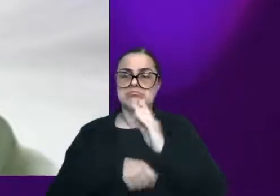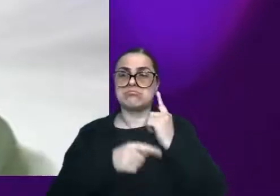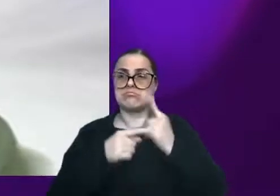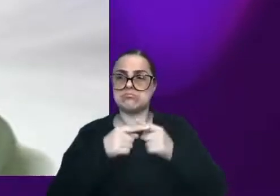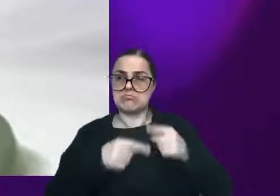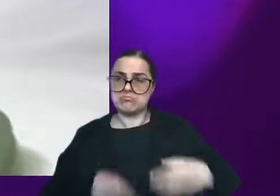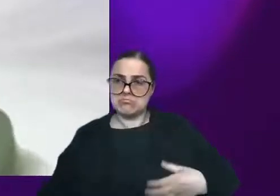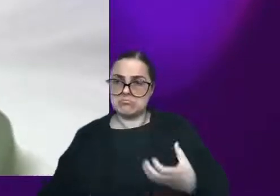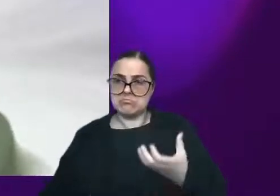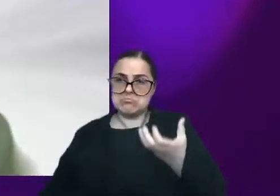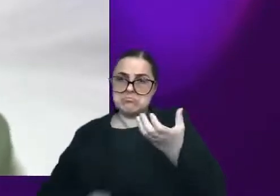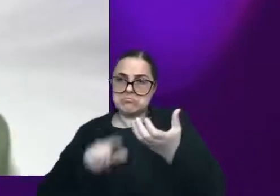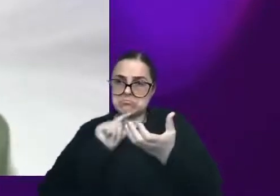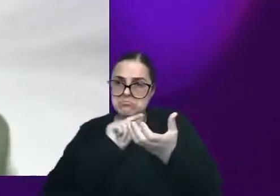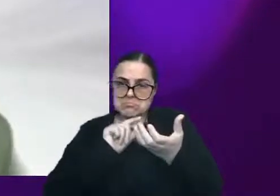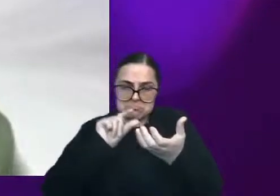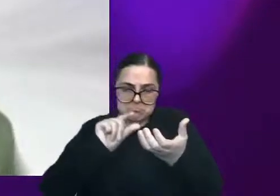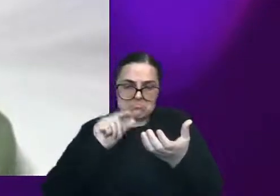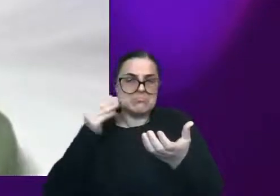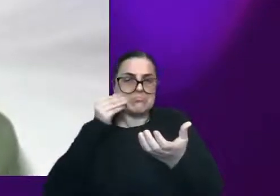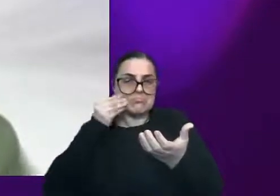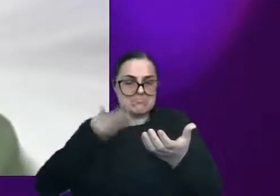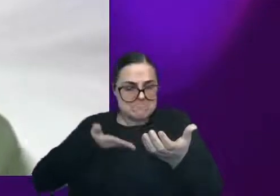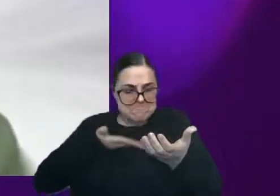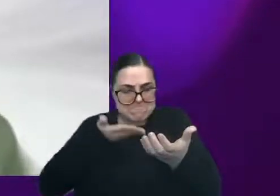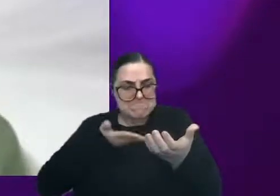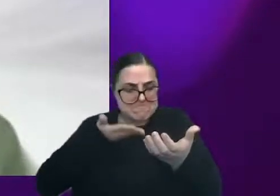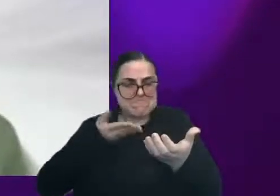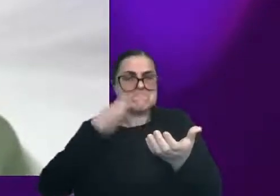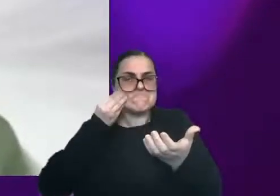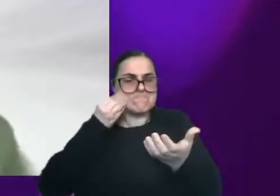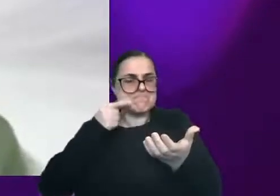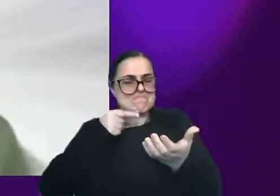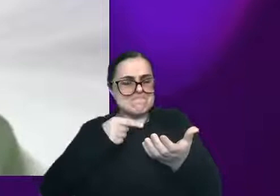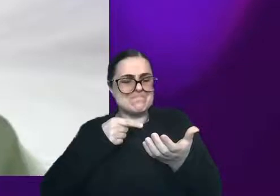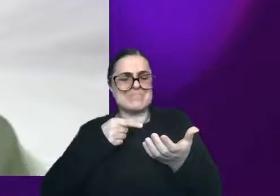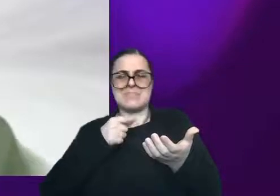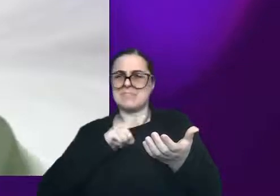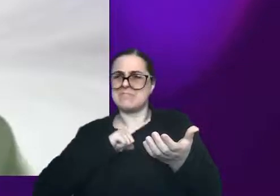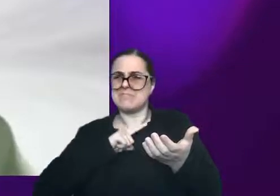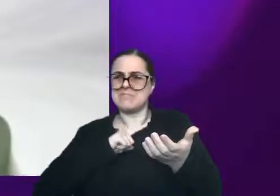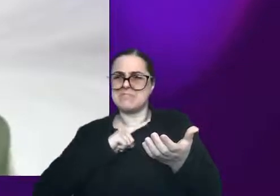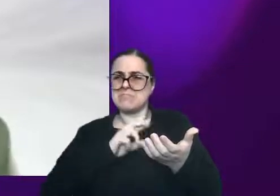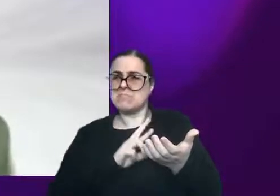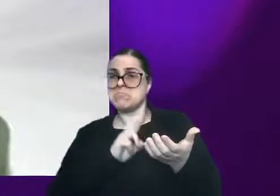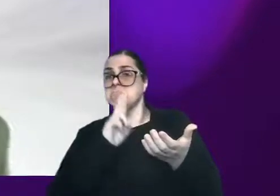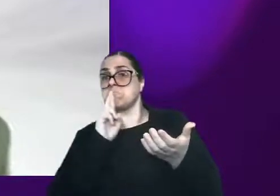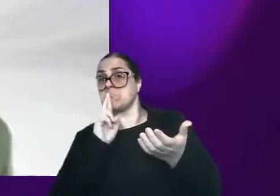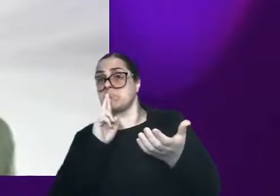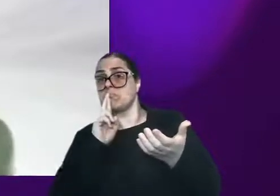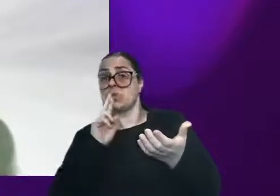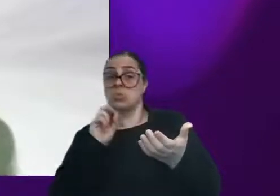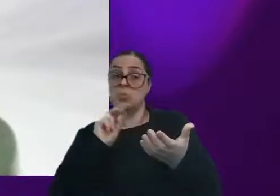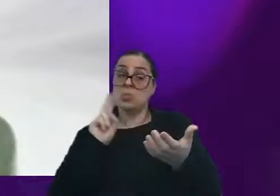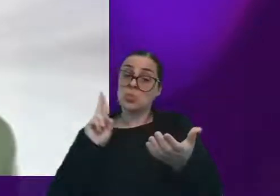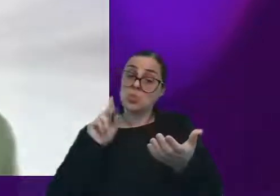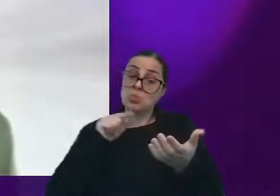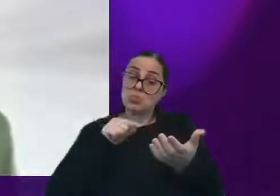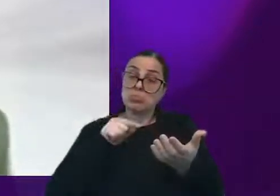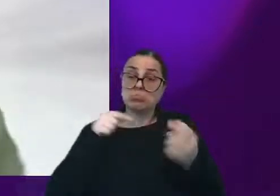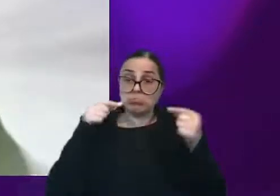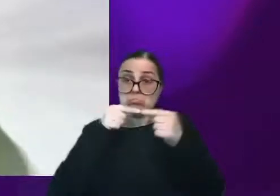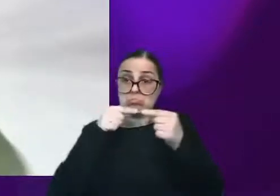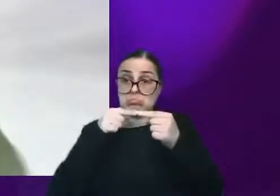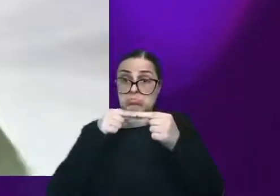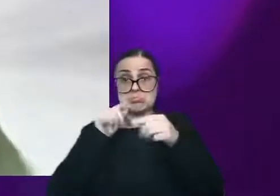nódulo também, e procurando identificar se esse nódulo teve alguma resposta ou se ainda está dentro do critério.